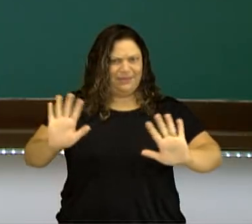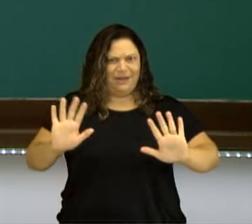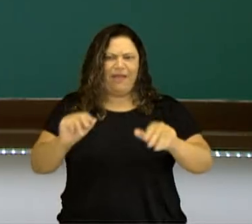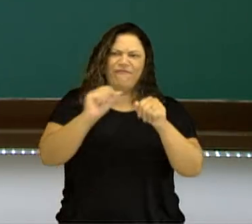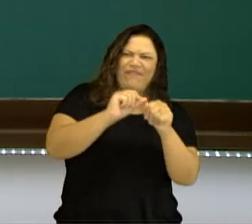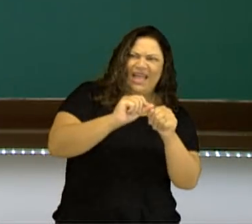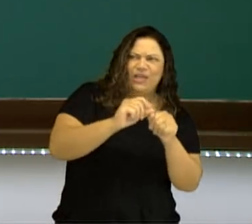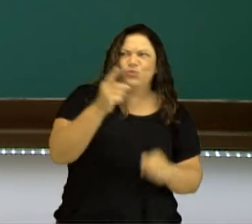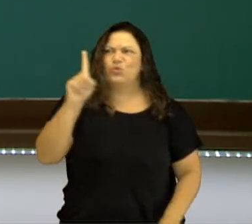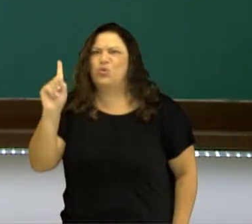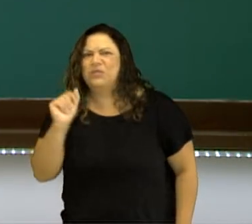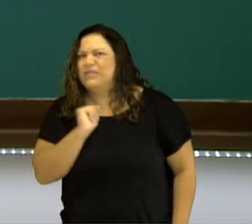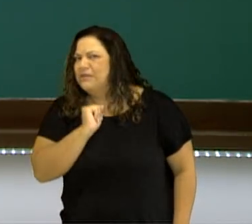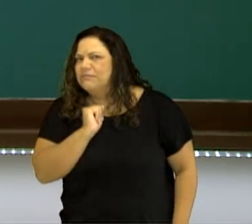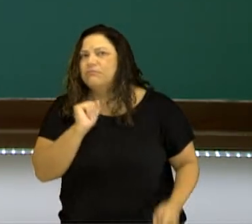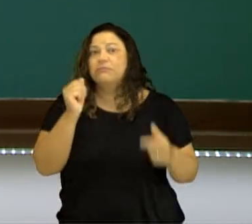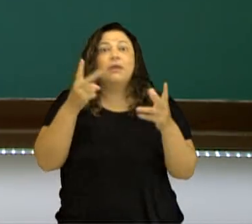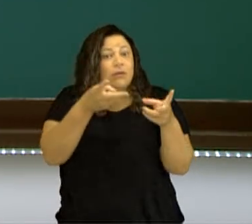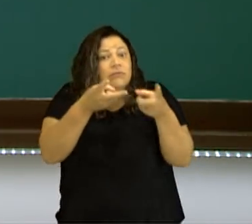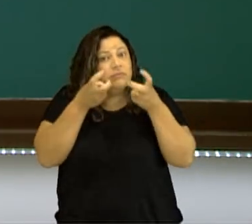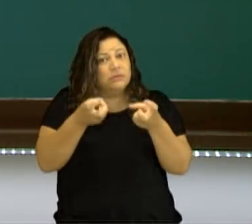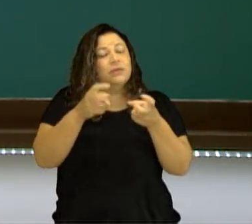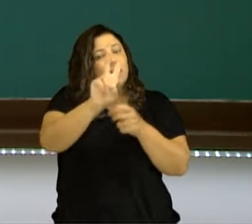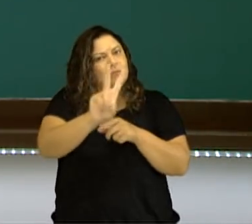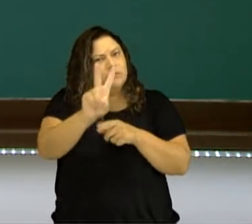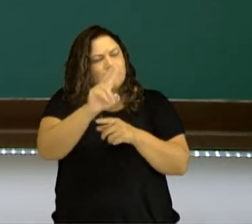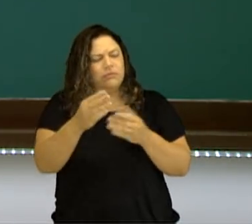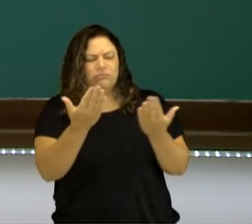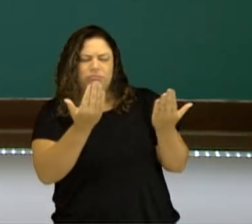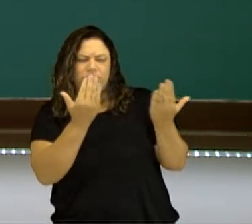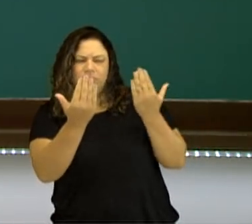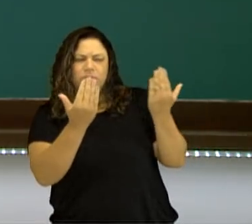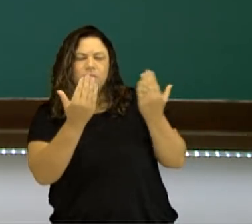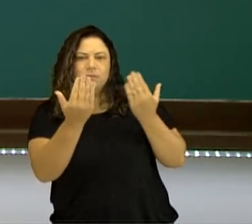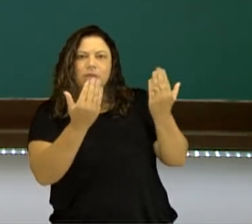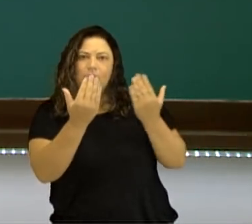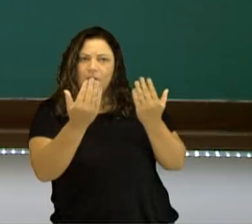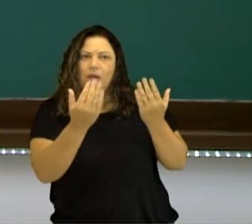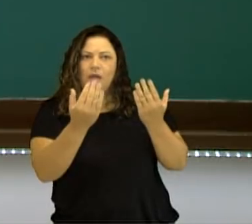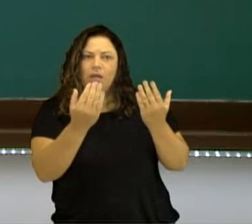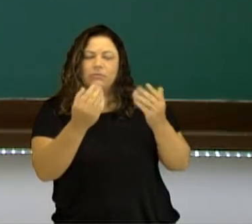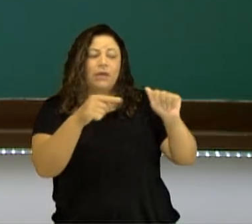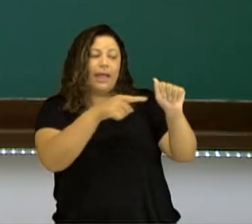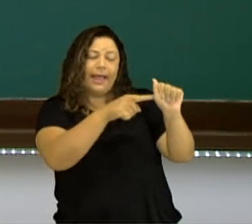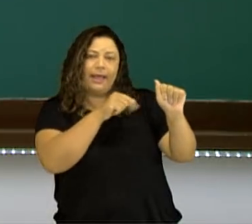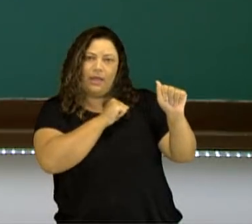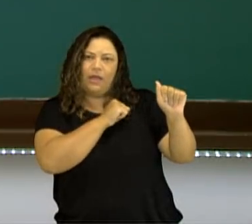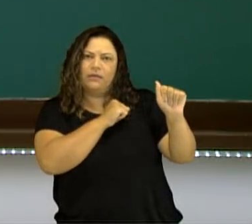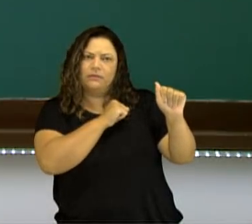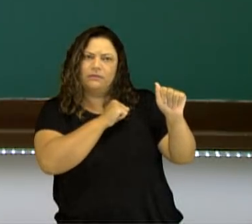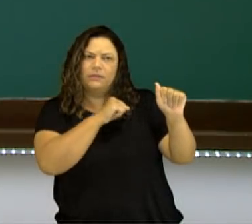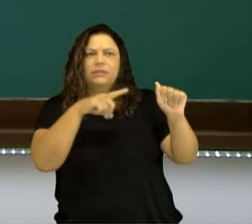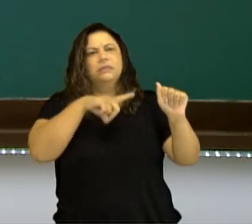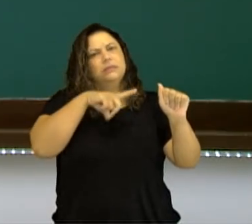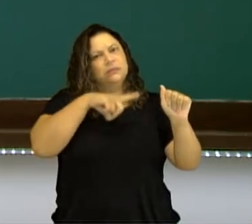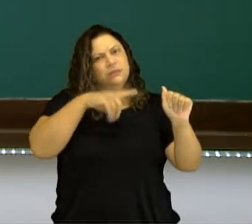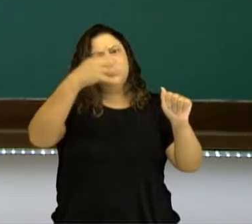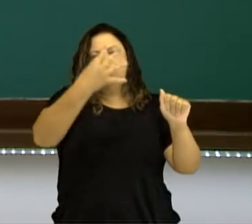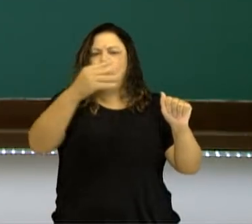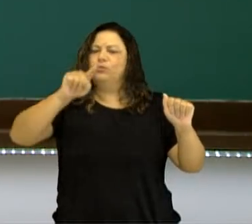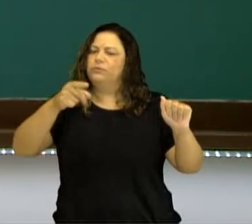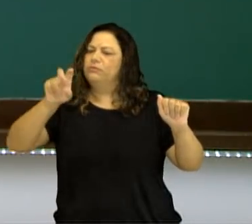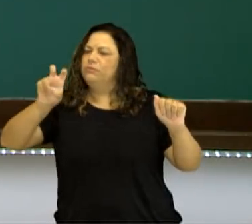faço? Observe o valor e analise a proposição aqui da letra A. Se eu tenho um 4 e um